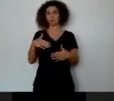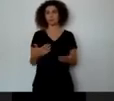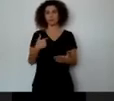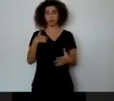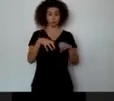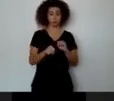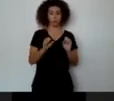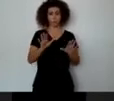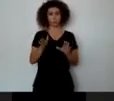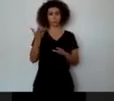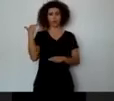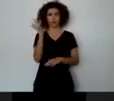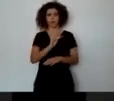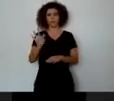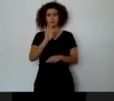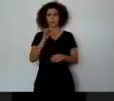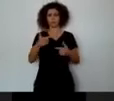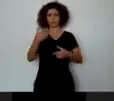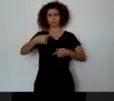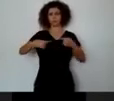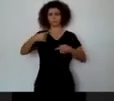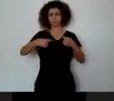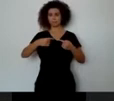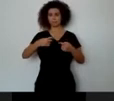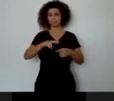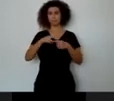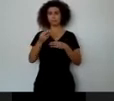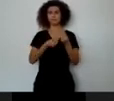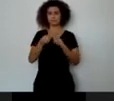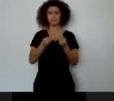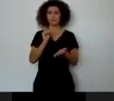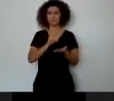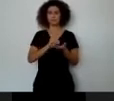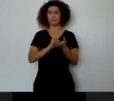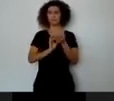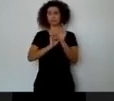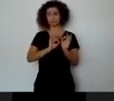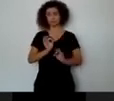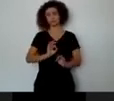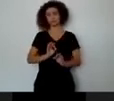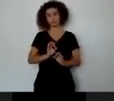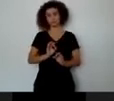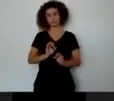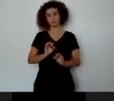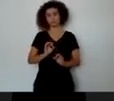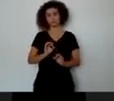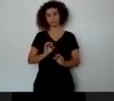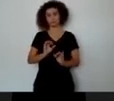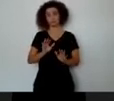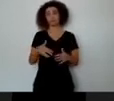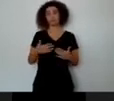ter discutido sobre isso. E essa falta de preparo tem uma série de consequências. Pensando